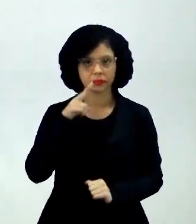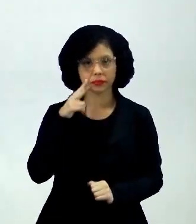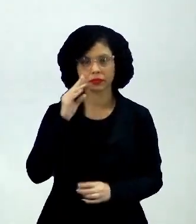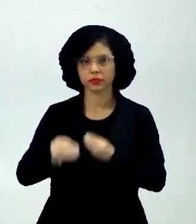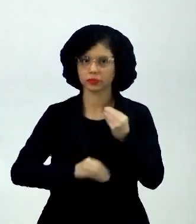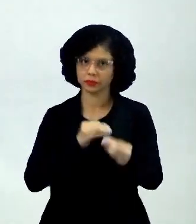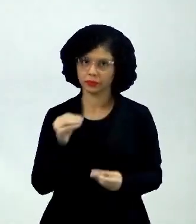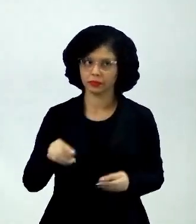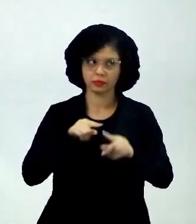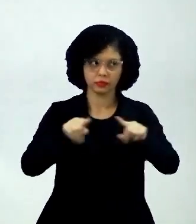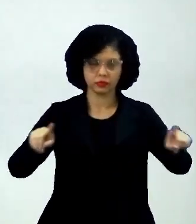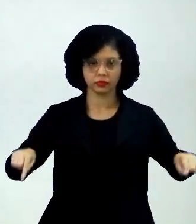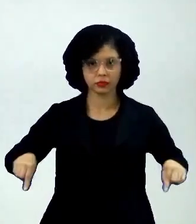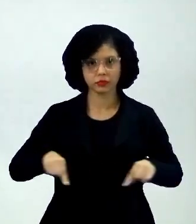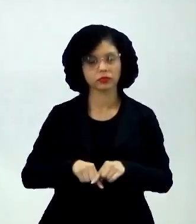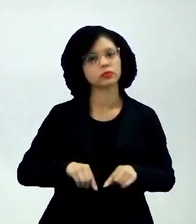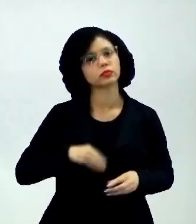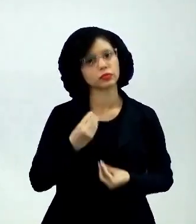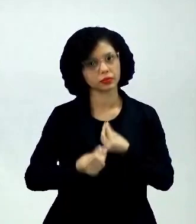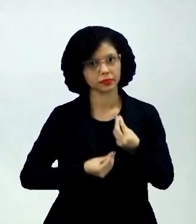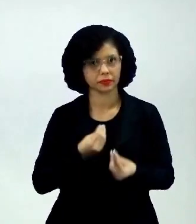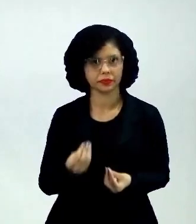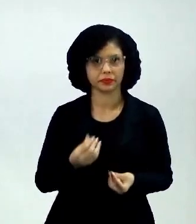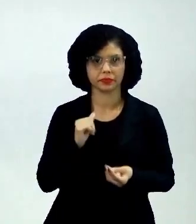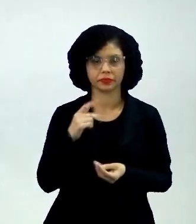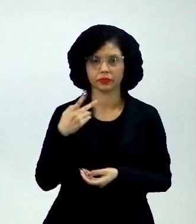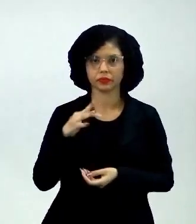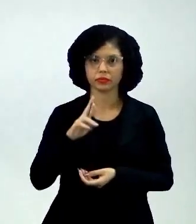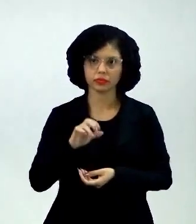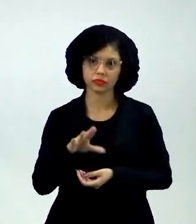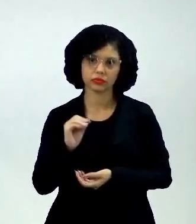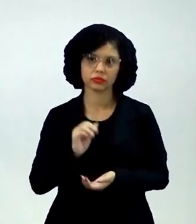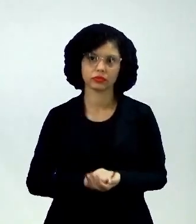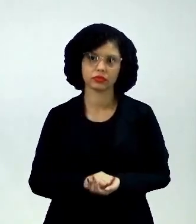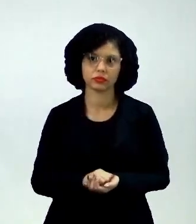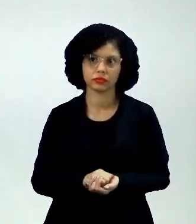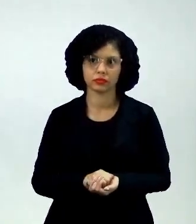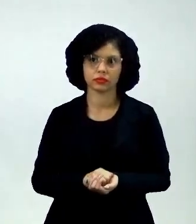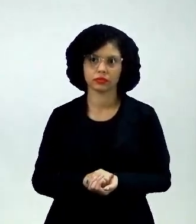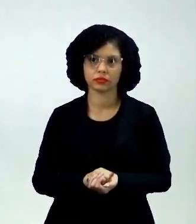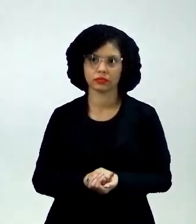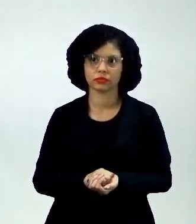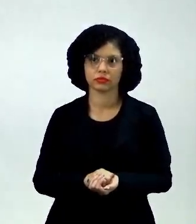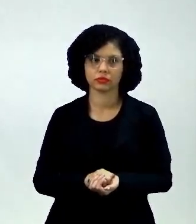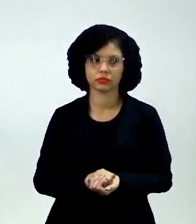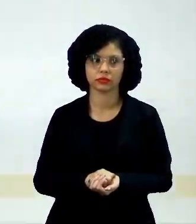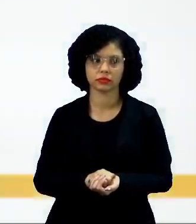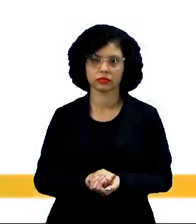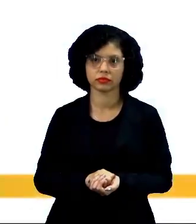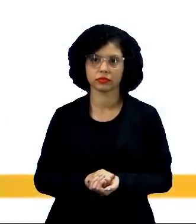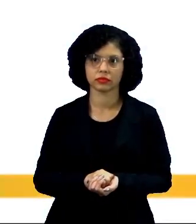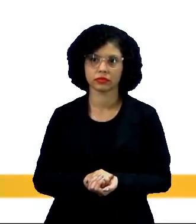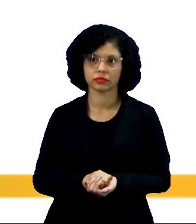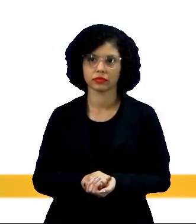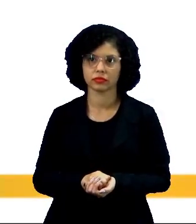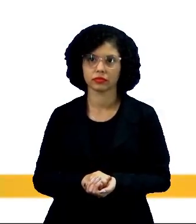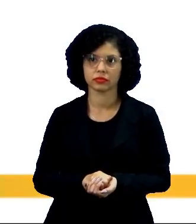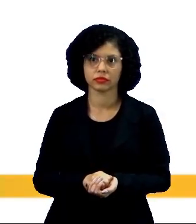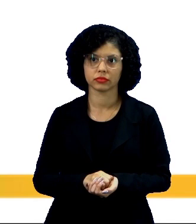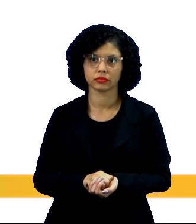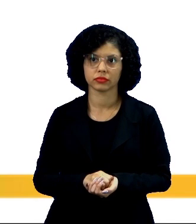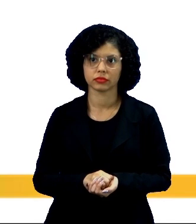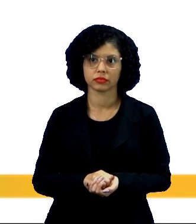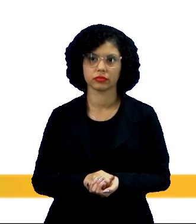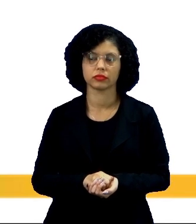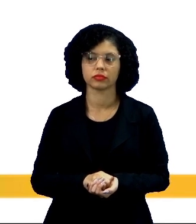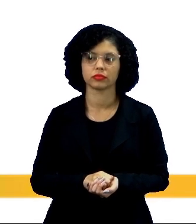verificar tanto a área quanto o perímetro. Eu acho que passando desse um pouquinho, agora a gente vai